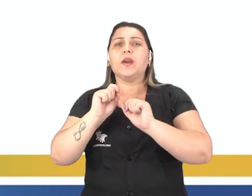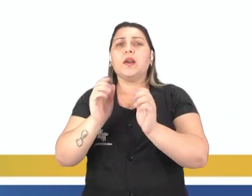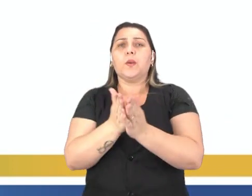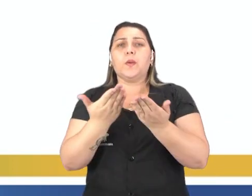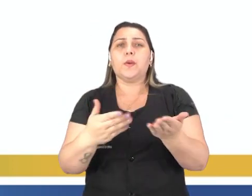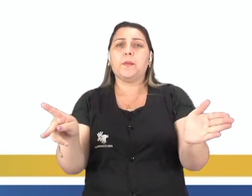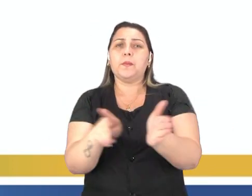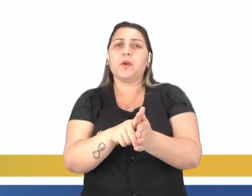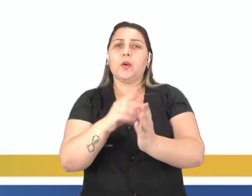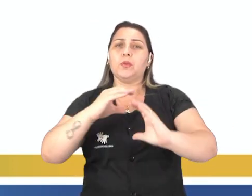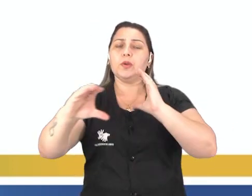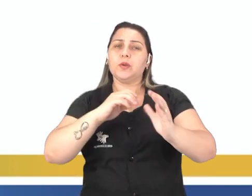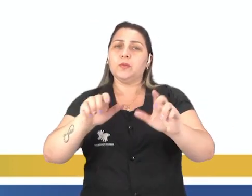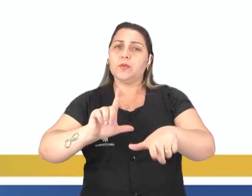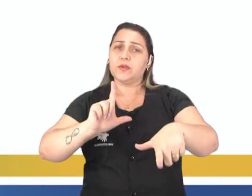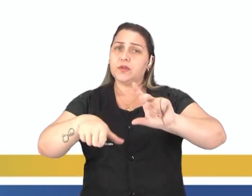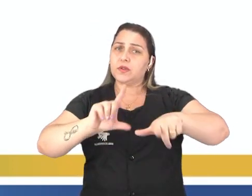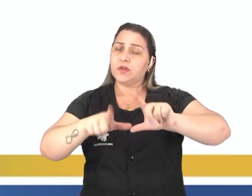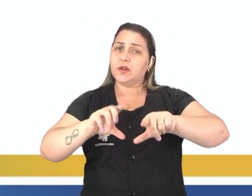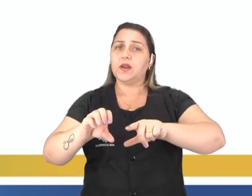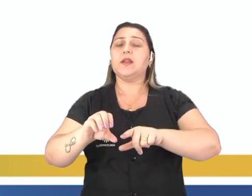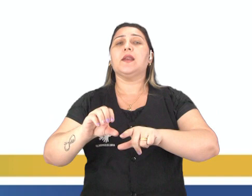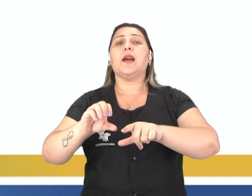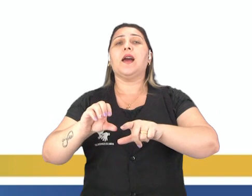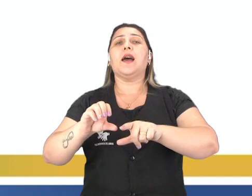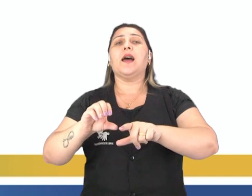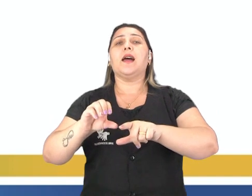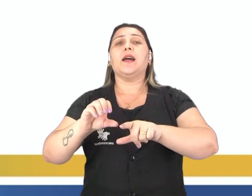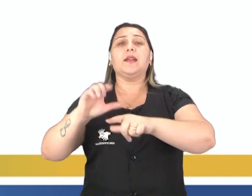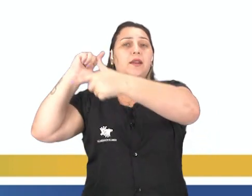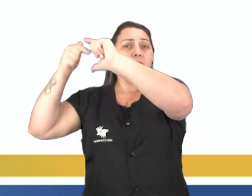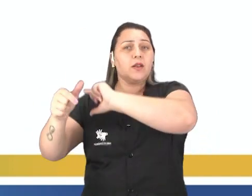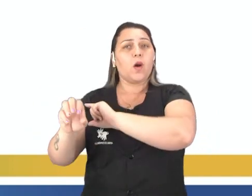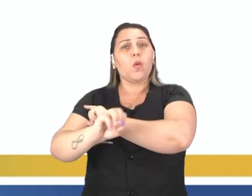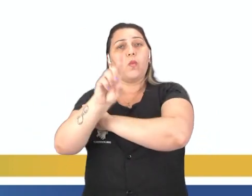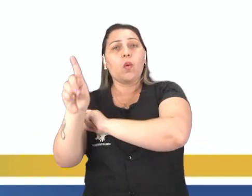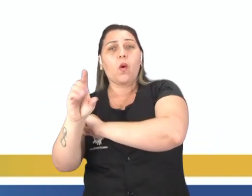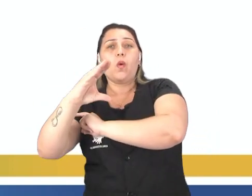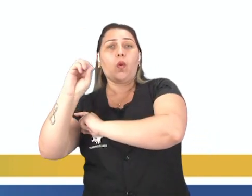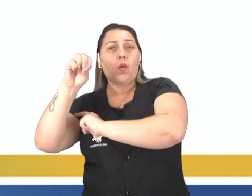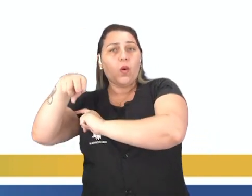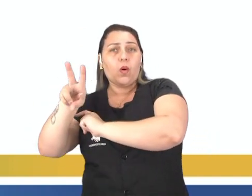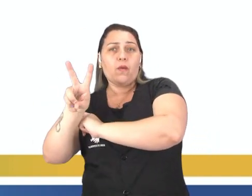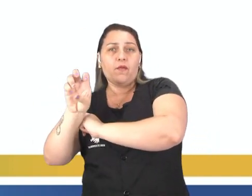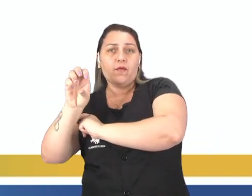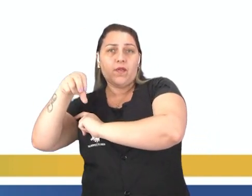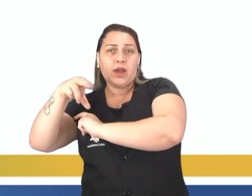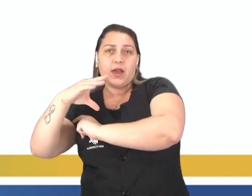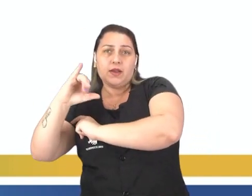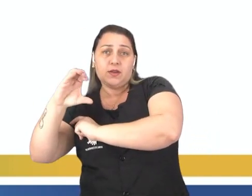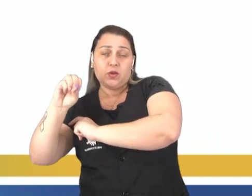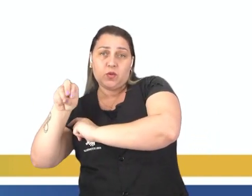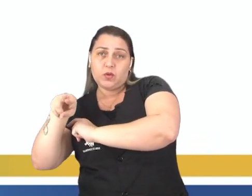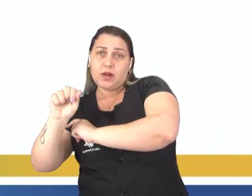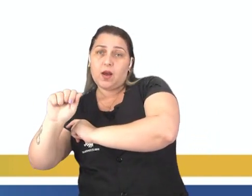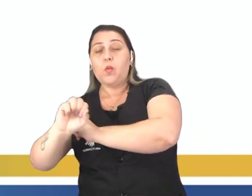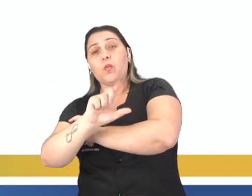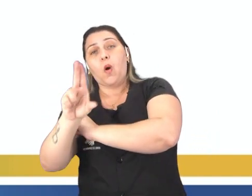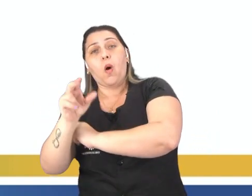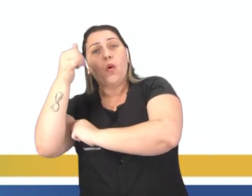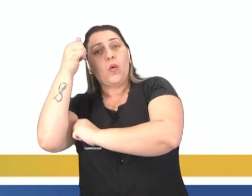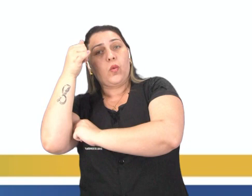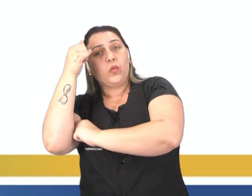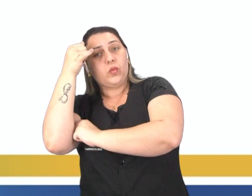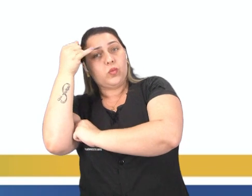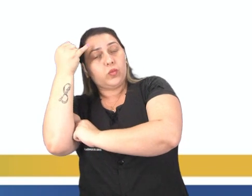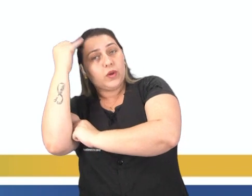partitura convencional ou tradicional? E uma não convencional ou criativa? Você